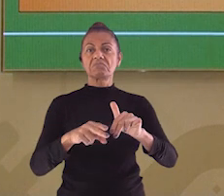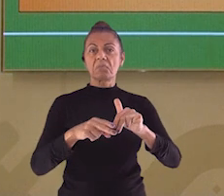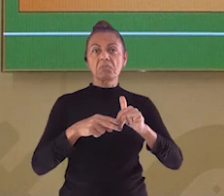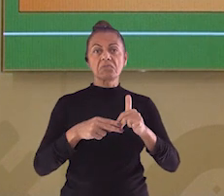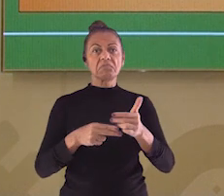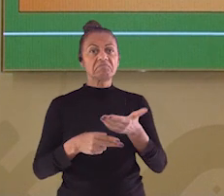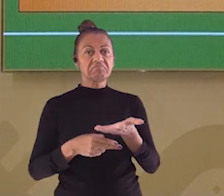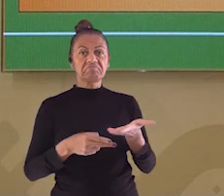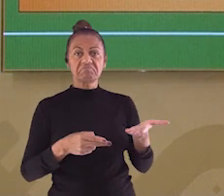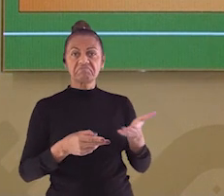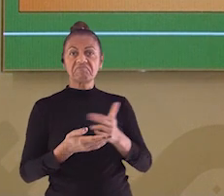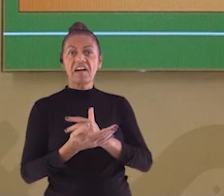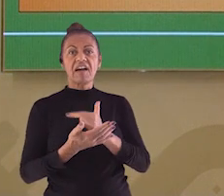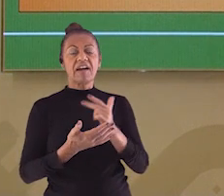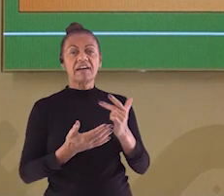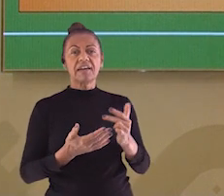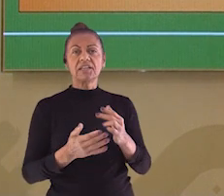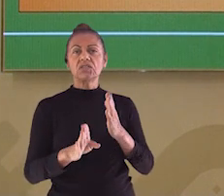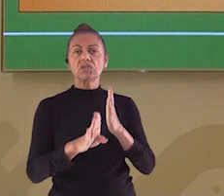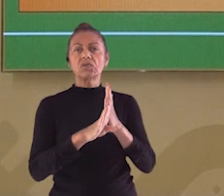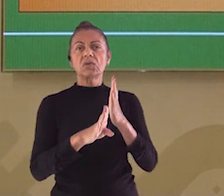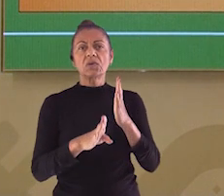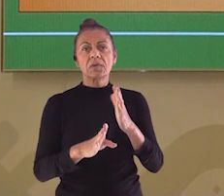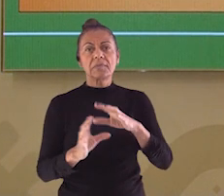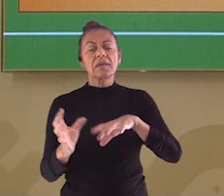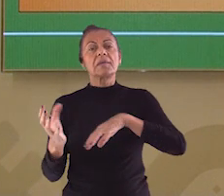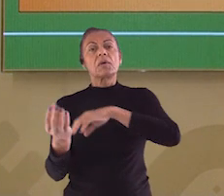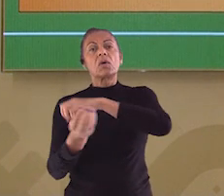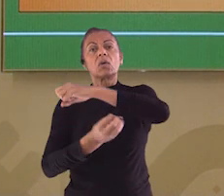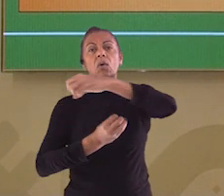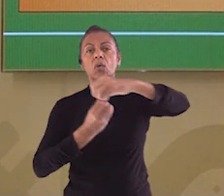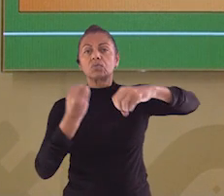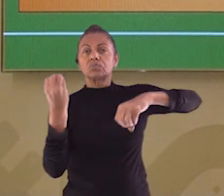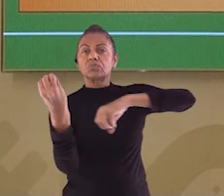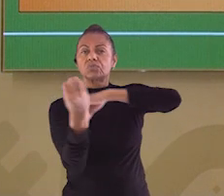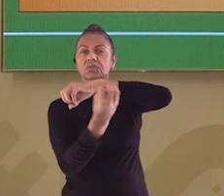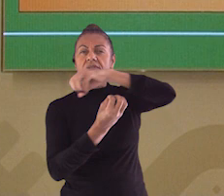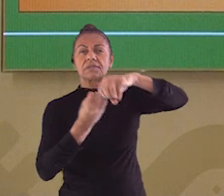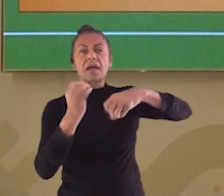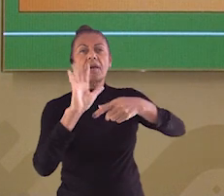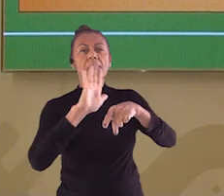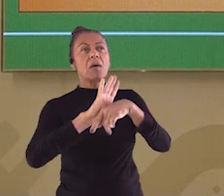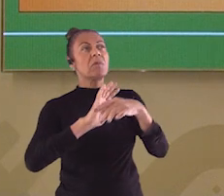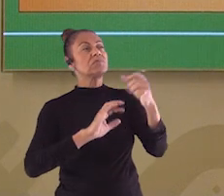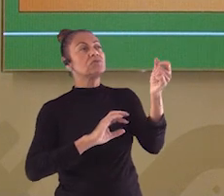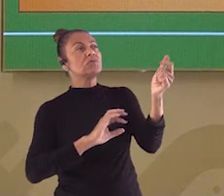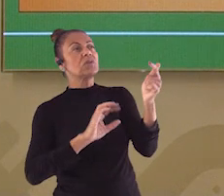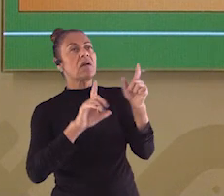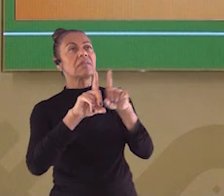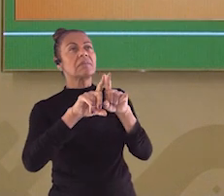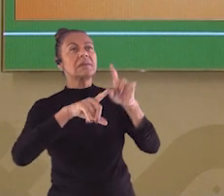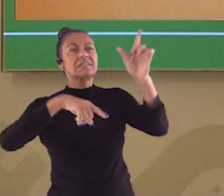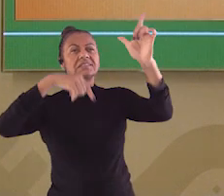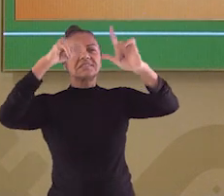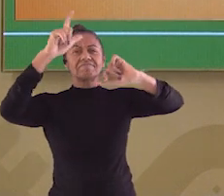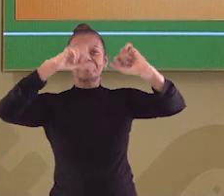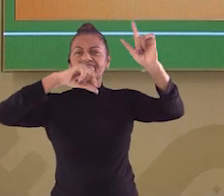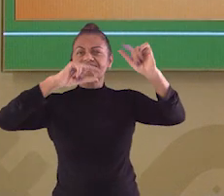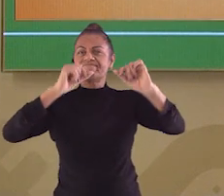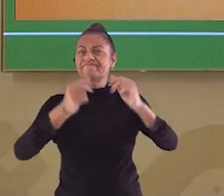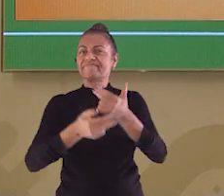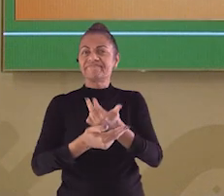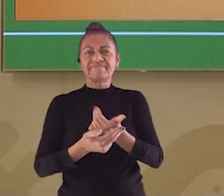os planetas de nosso sistema solar e também fora dele, assim como estrelas e galáxias. Ao mesmo